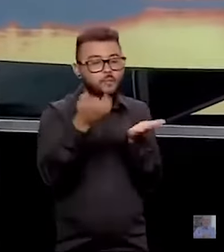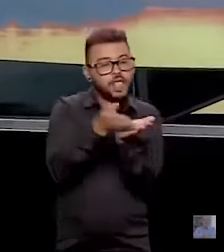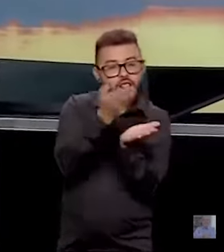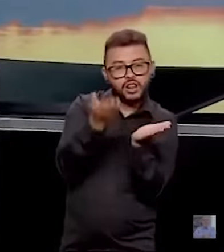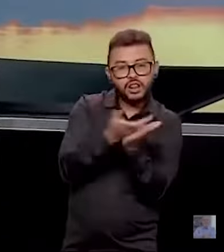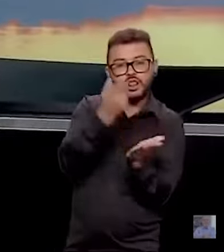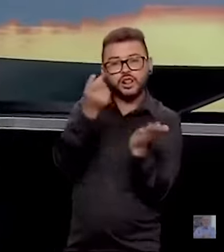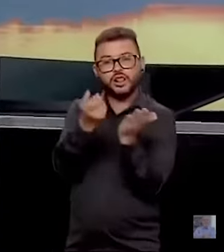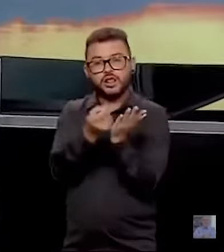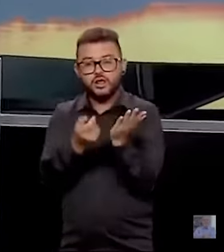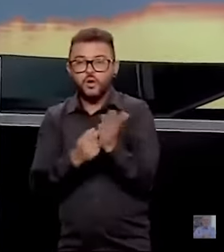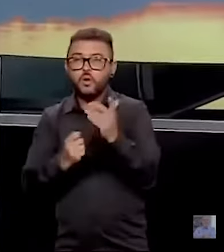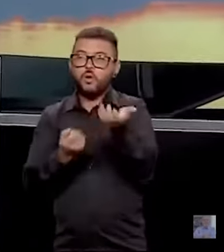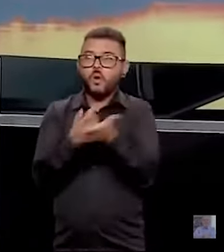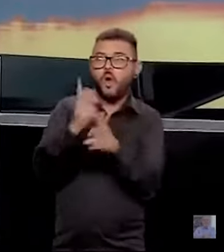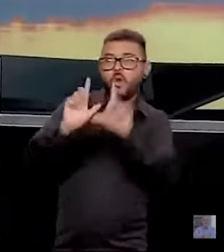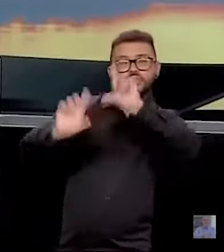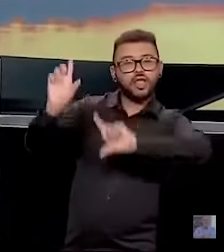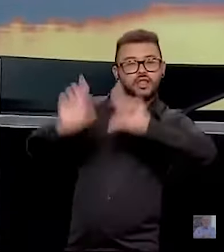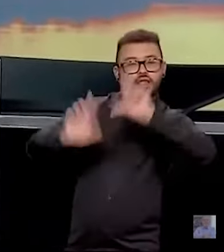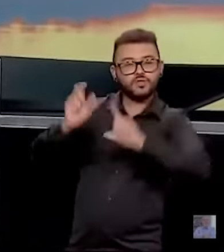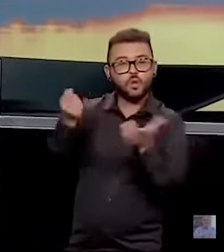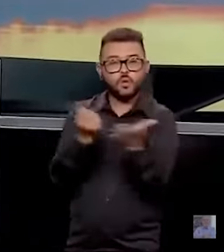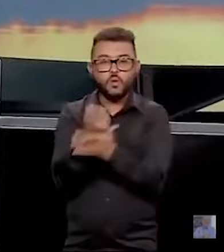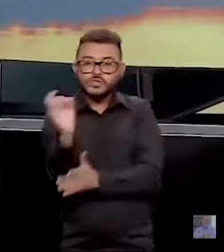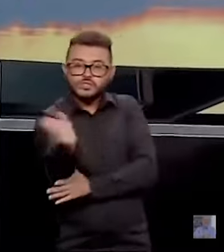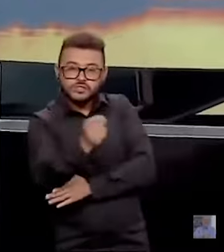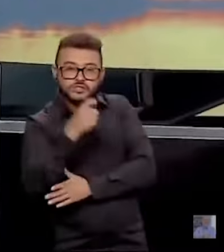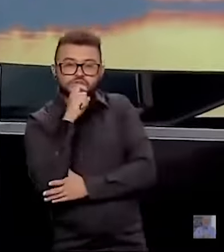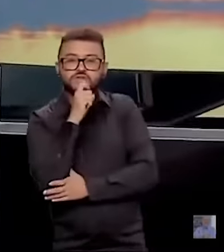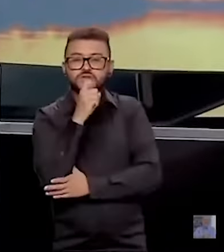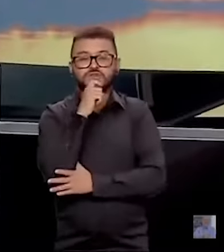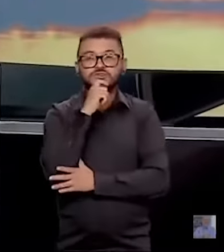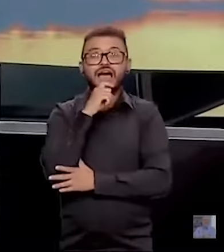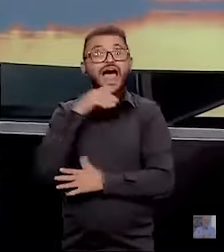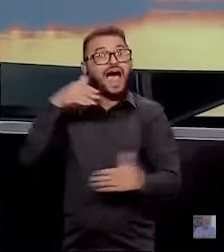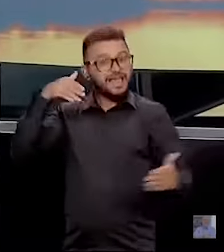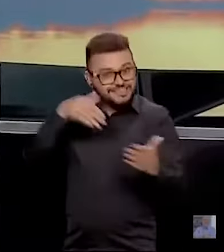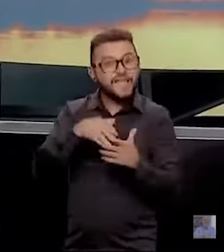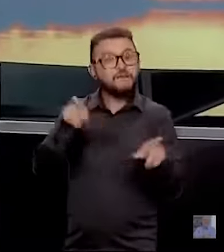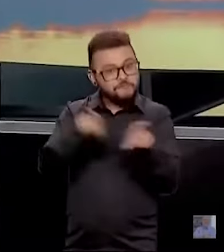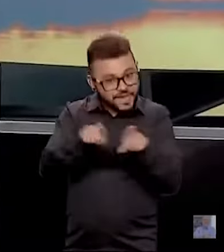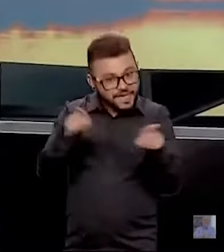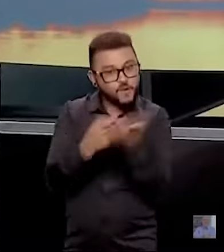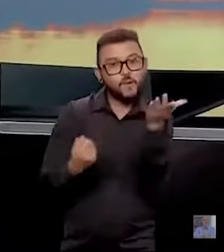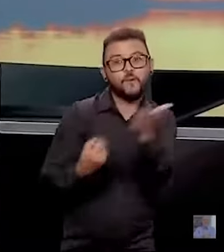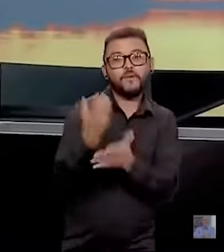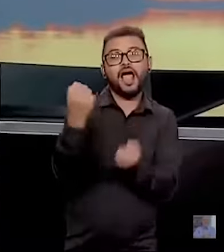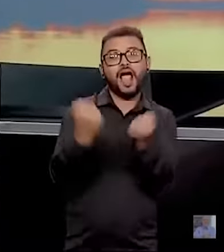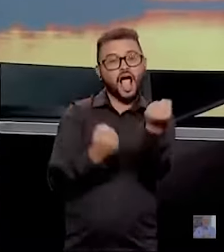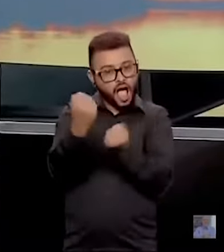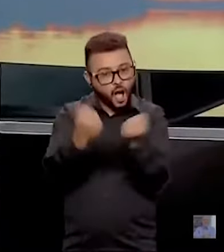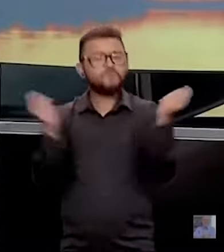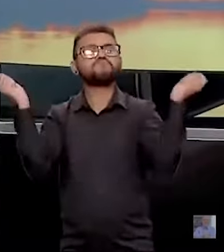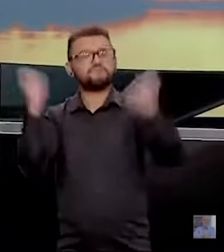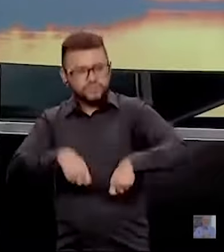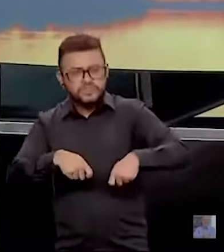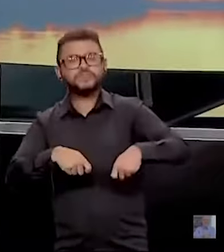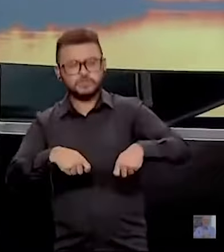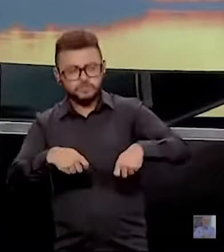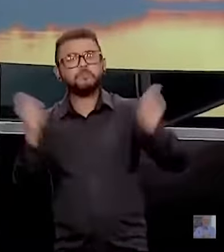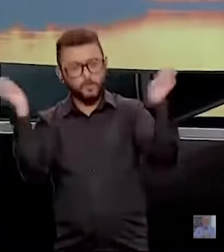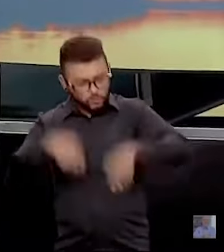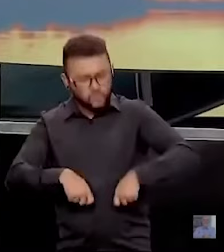chinelo, vai comprar um caderno, vai comprar uma televisão, vai comprar uma geladeira, até comprar um carrinho, ele vai